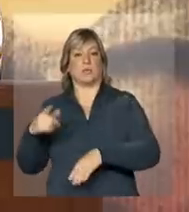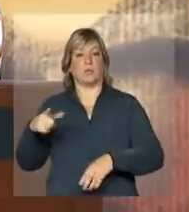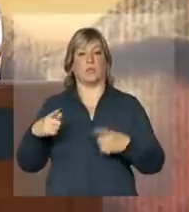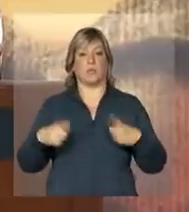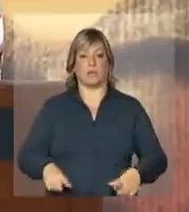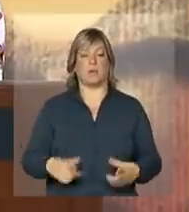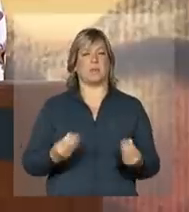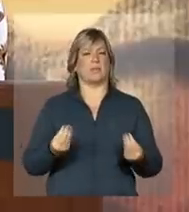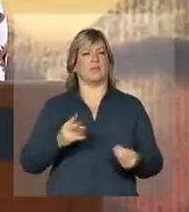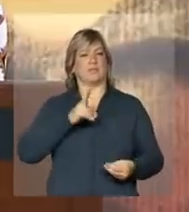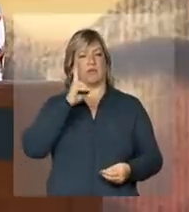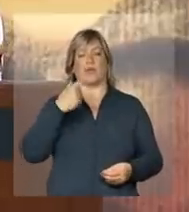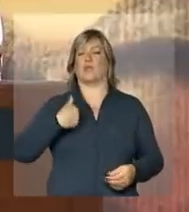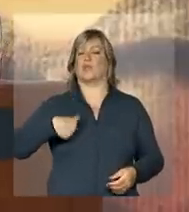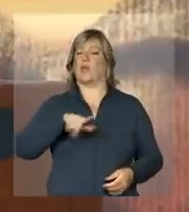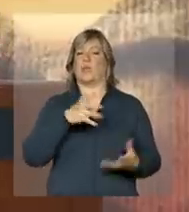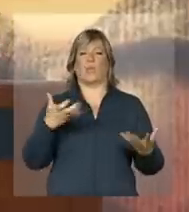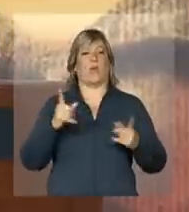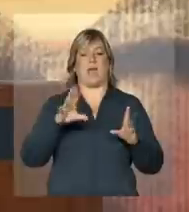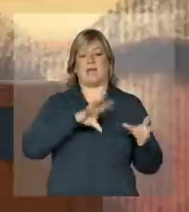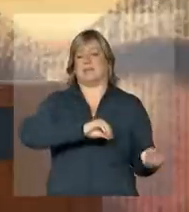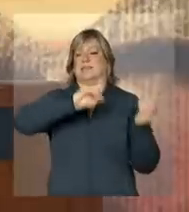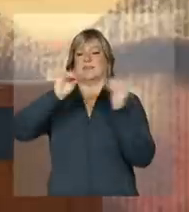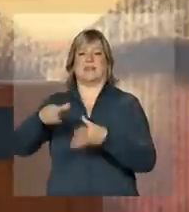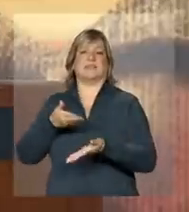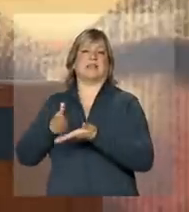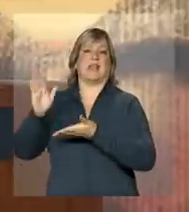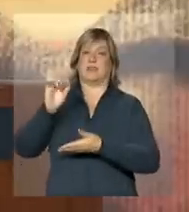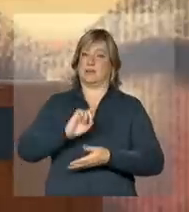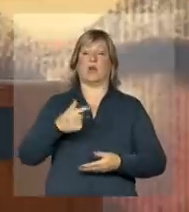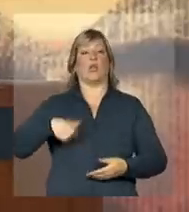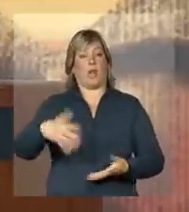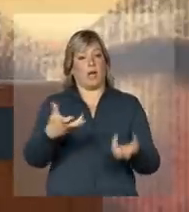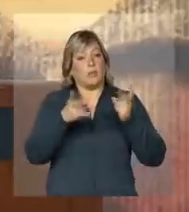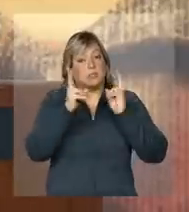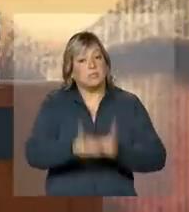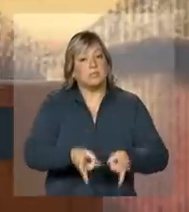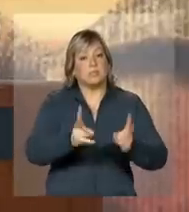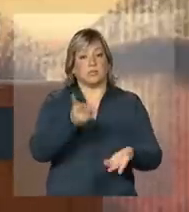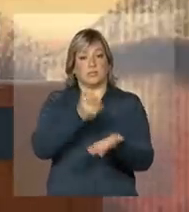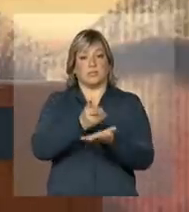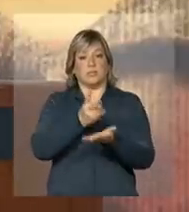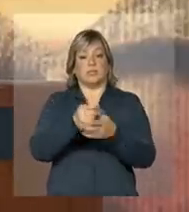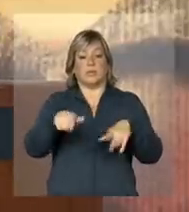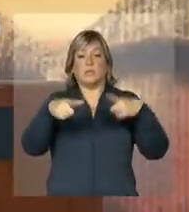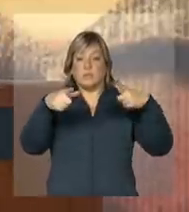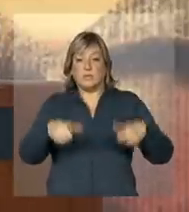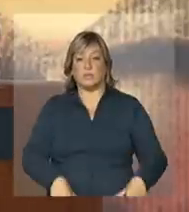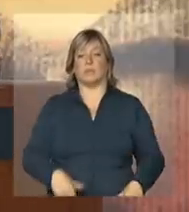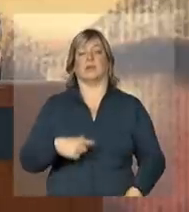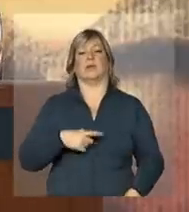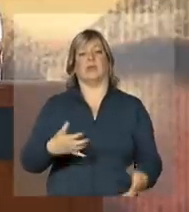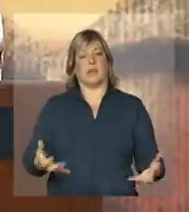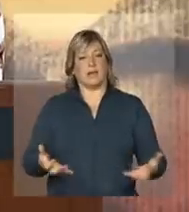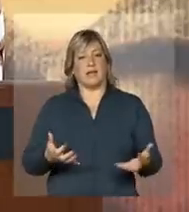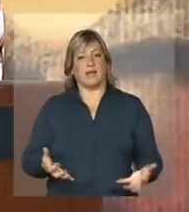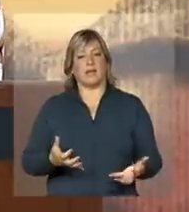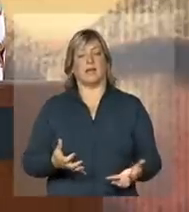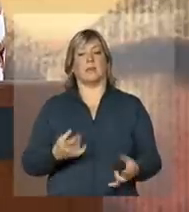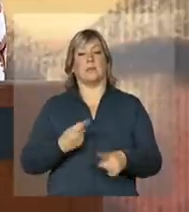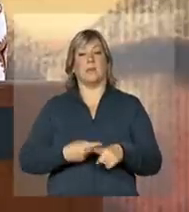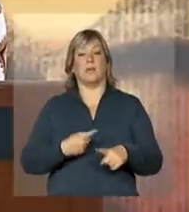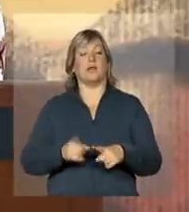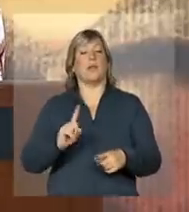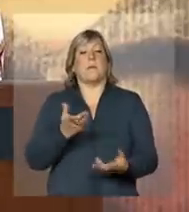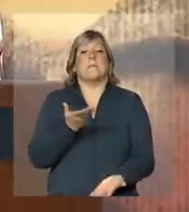isso que a gente quer nós quer a permanência né dos nossos quilombolas n comunid